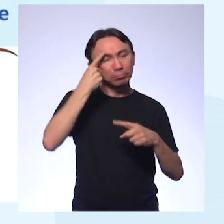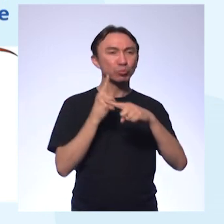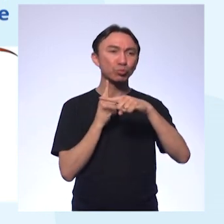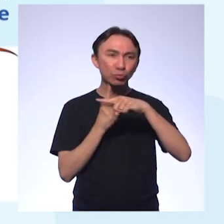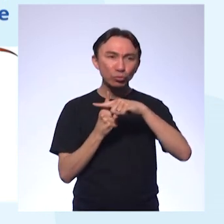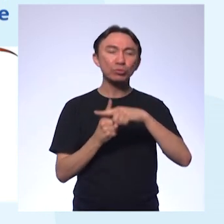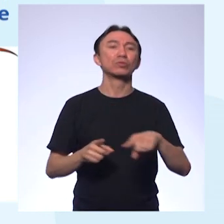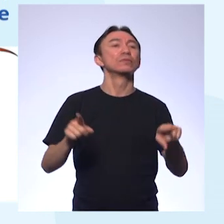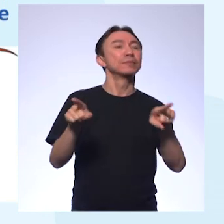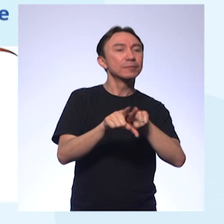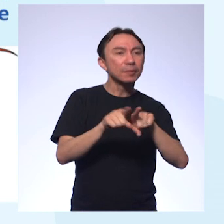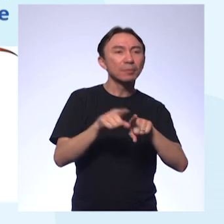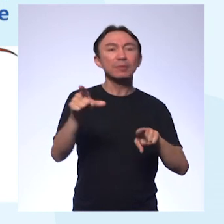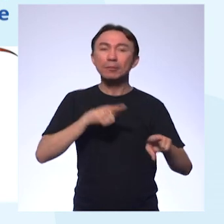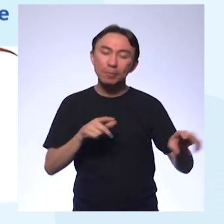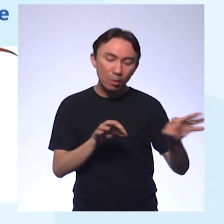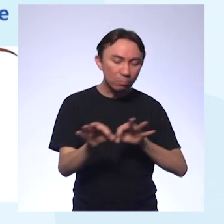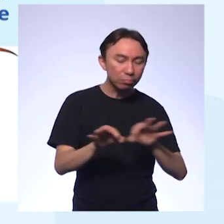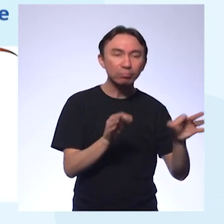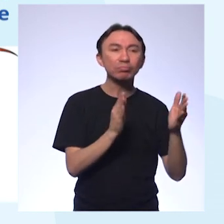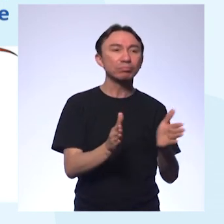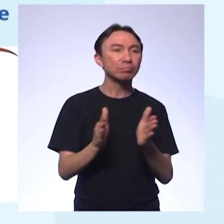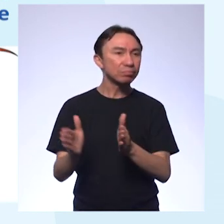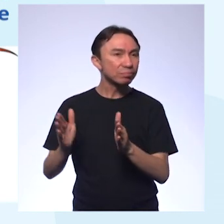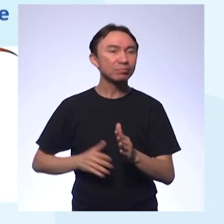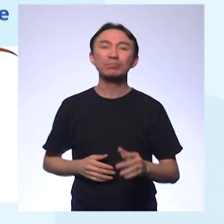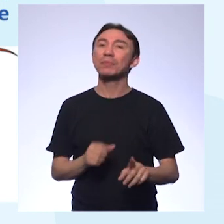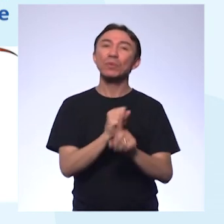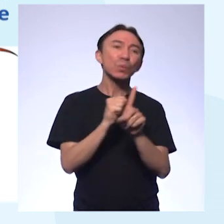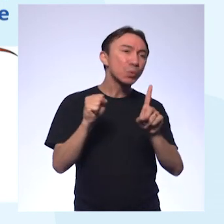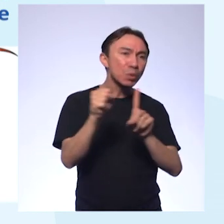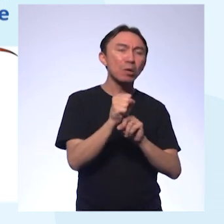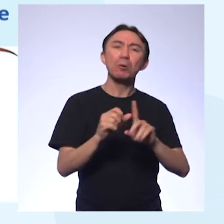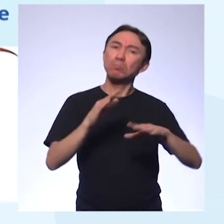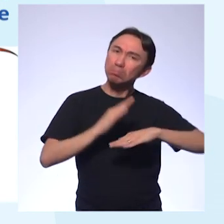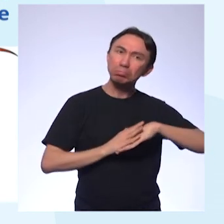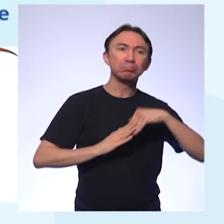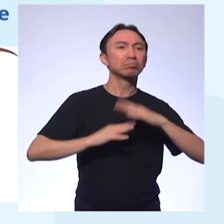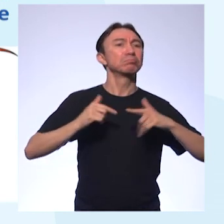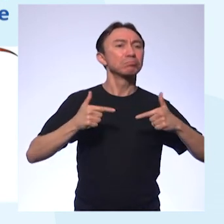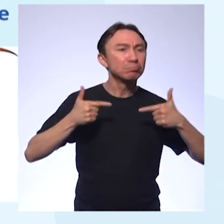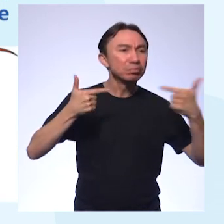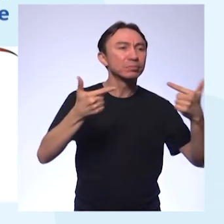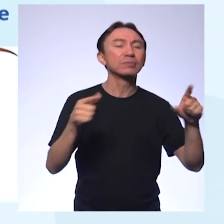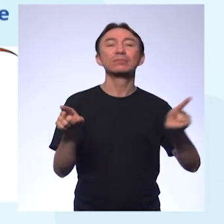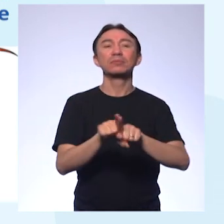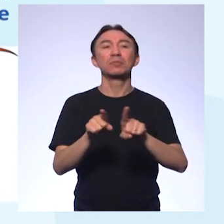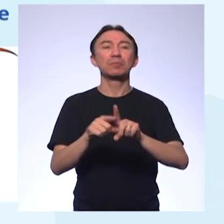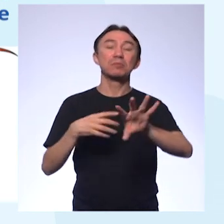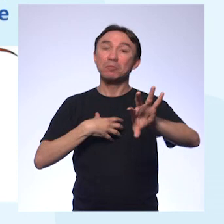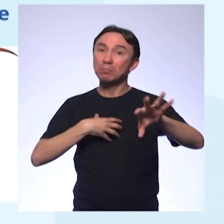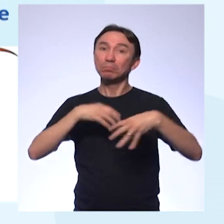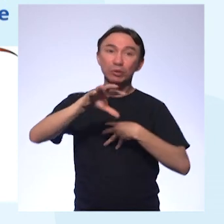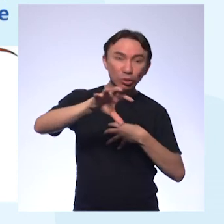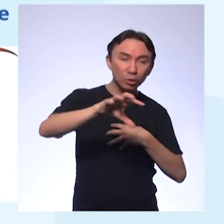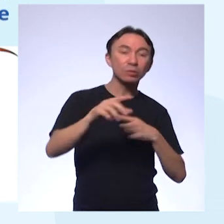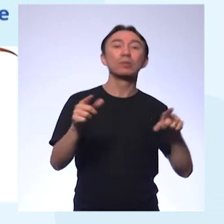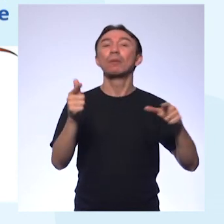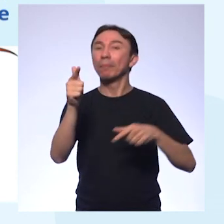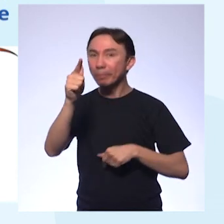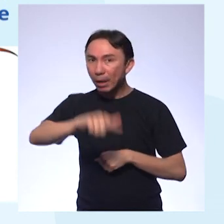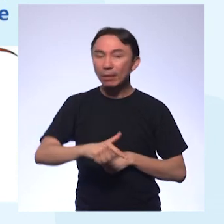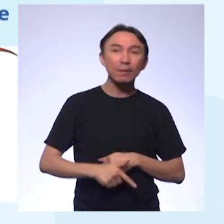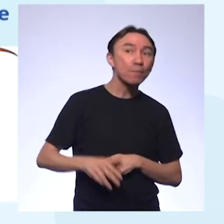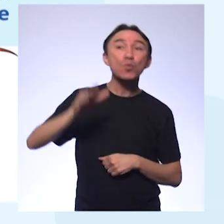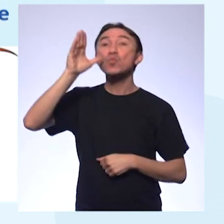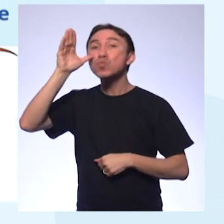organização, responsabilidade, curiosidade para aprender e empatia. Para os professores e professoras que